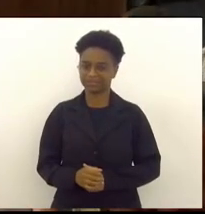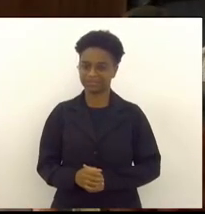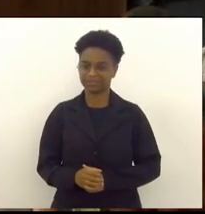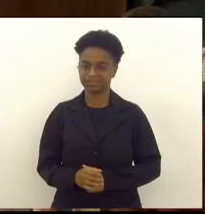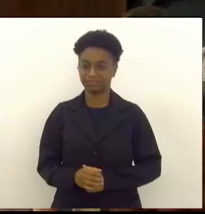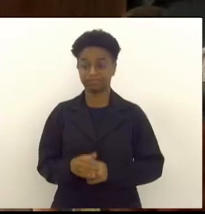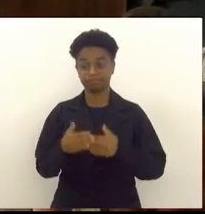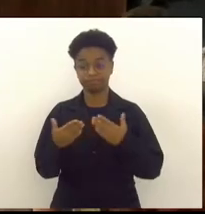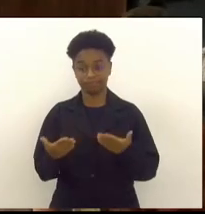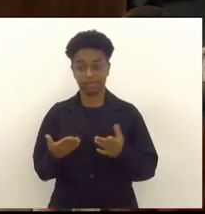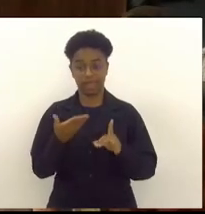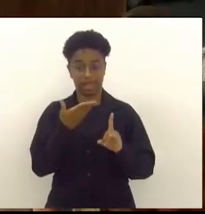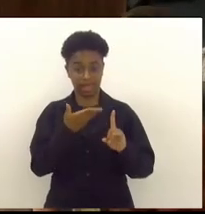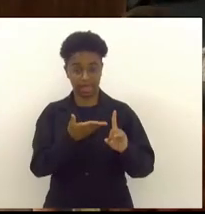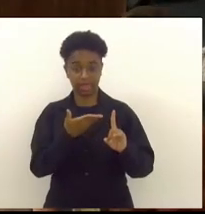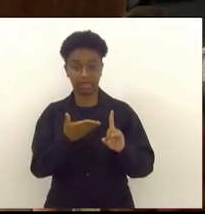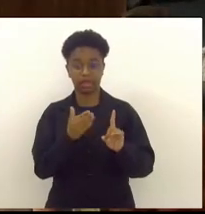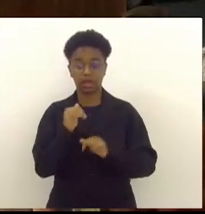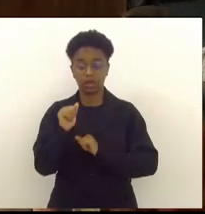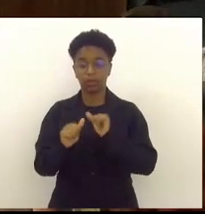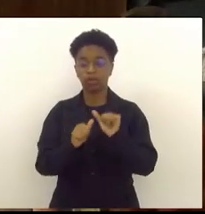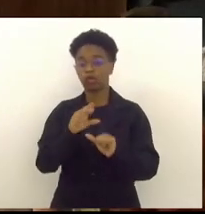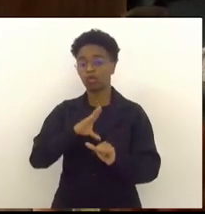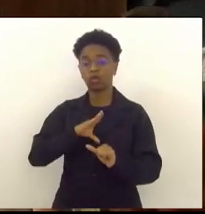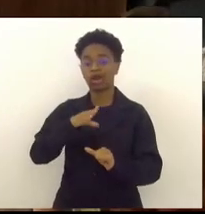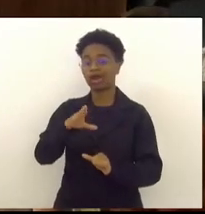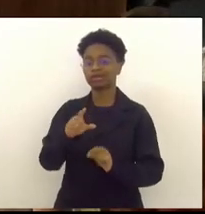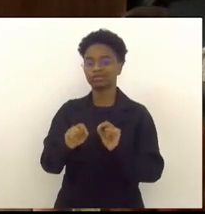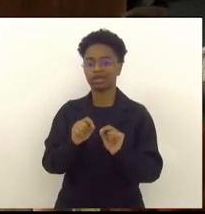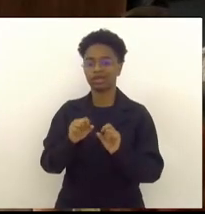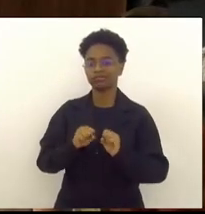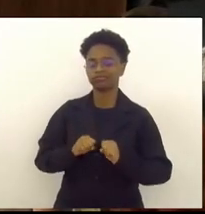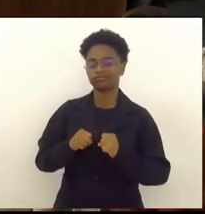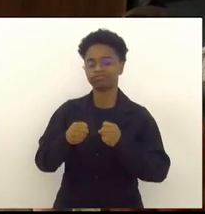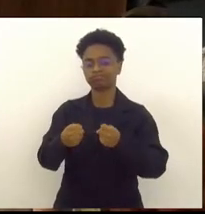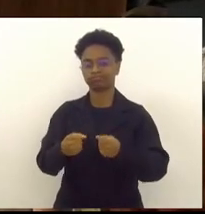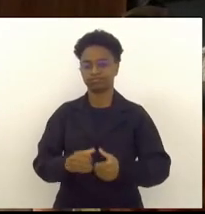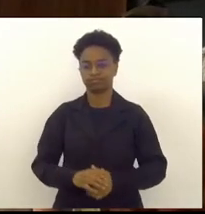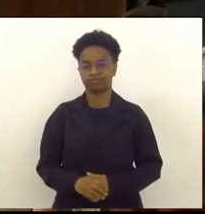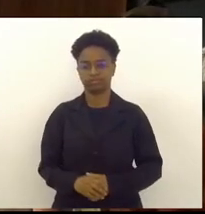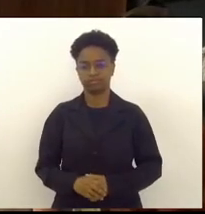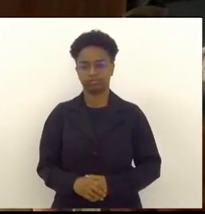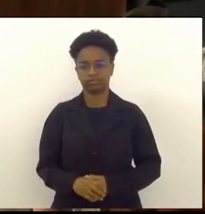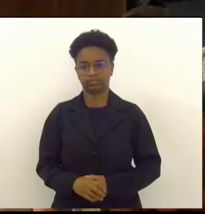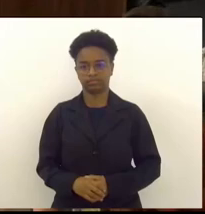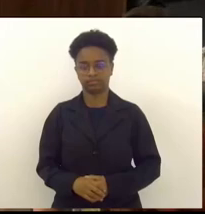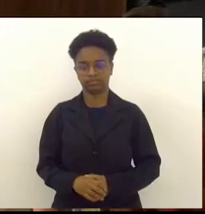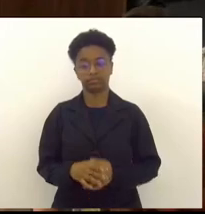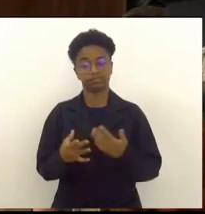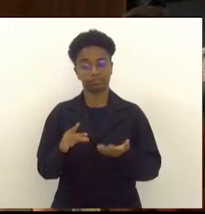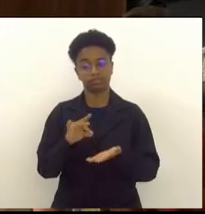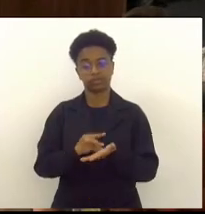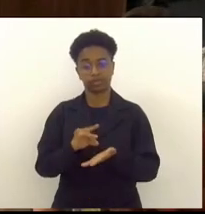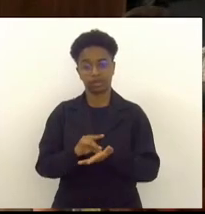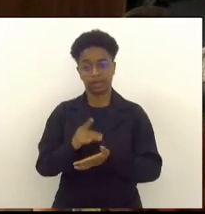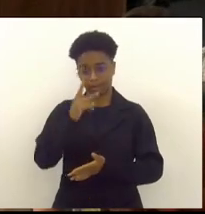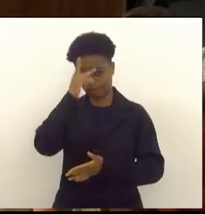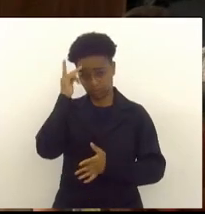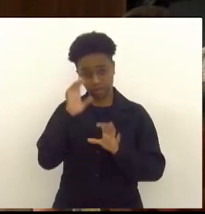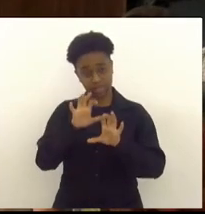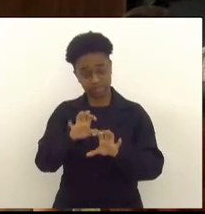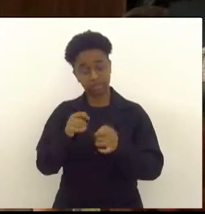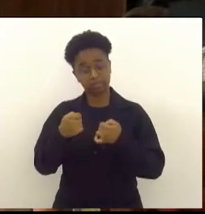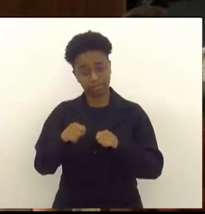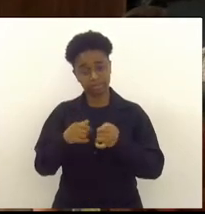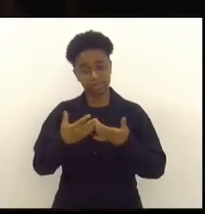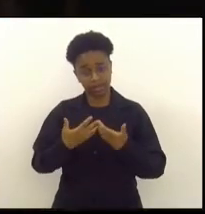a Sirlene transformou a coragem em dedicação. E, no fundo, são pessoas assim que têm que ter medalha.